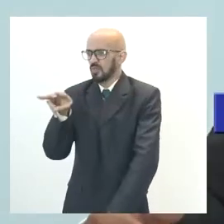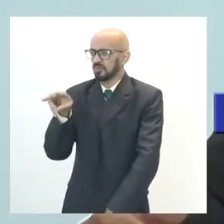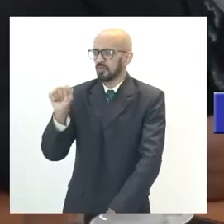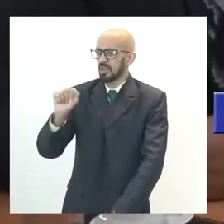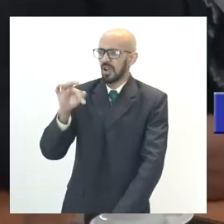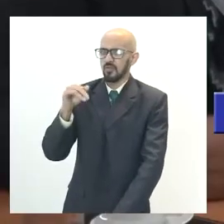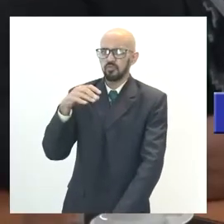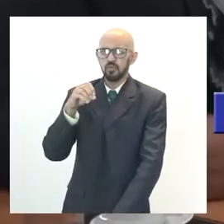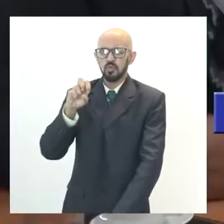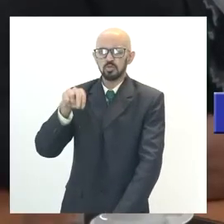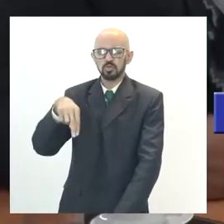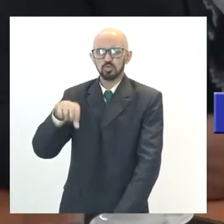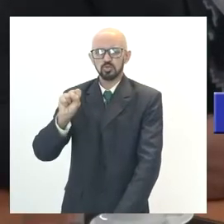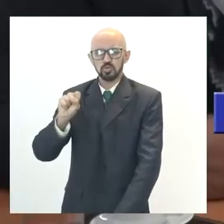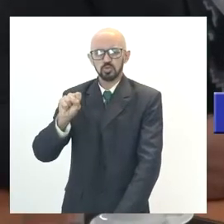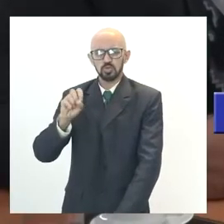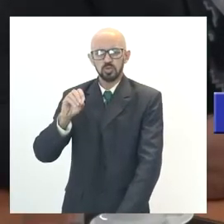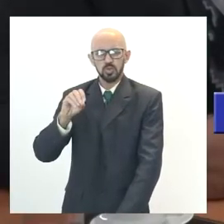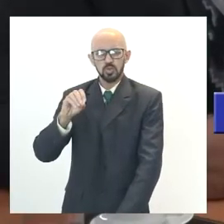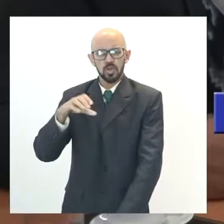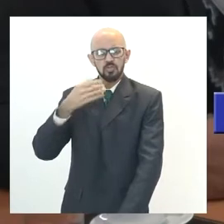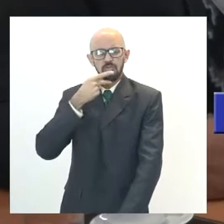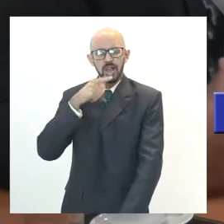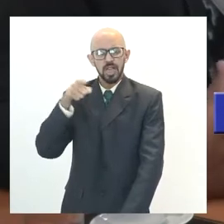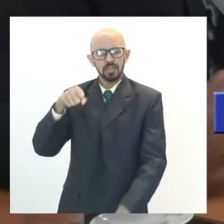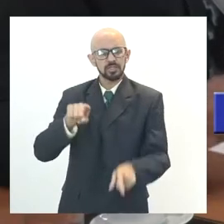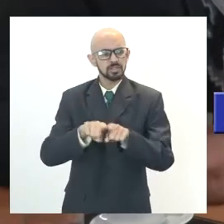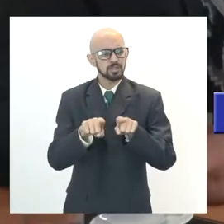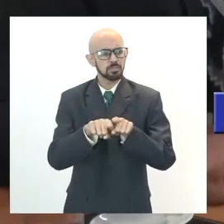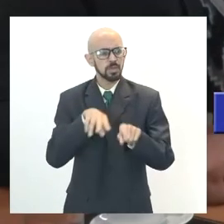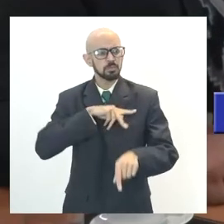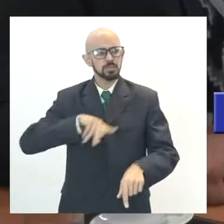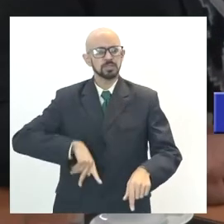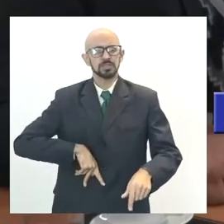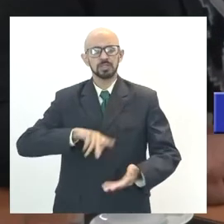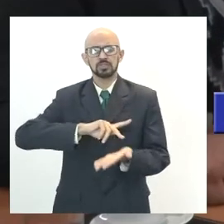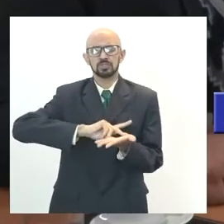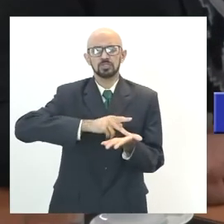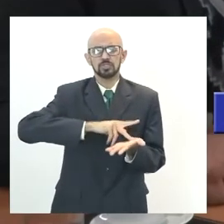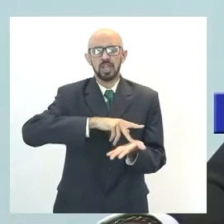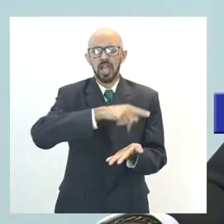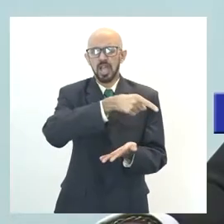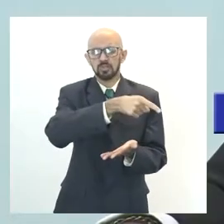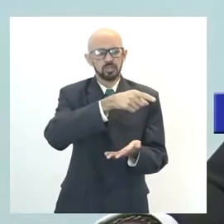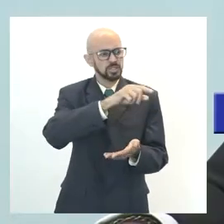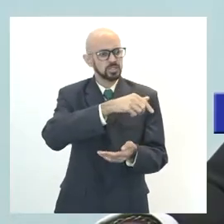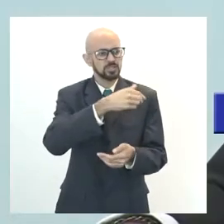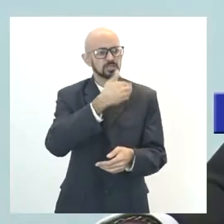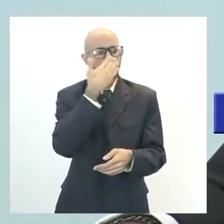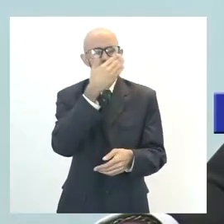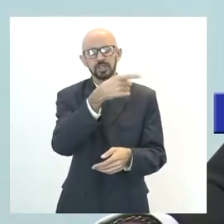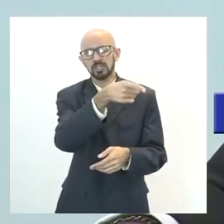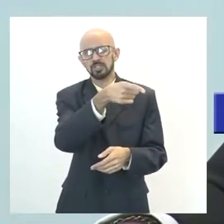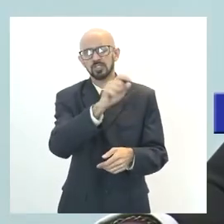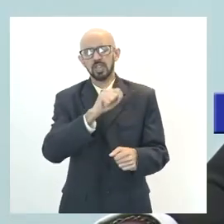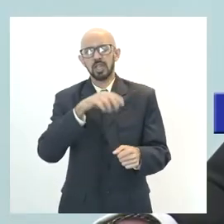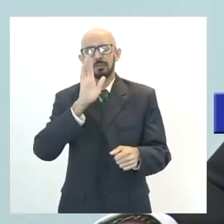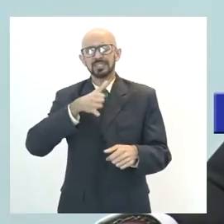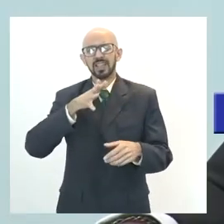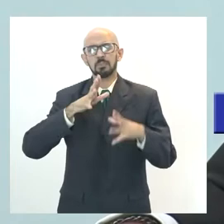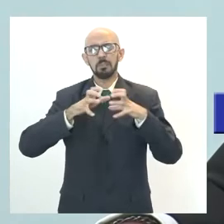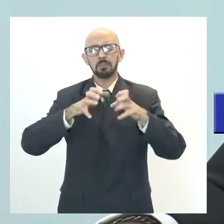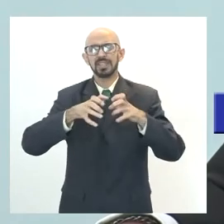ver a nossa presidente do se escreve ali do lado isso vem tudo a cabeça Isso é briga de anos anos